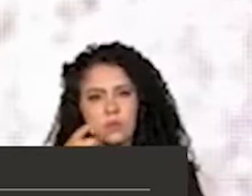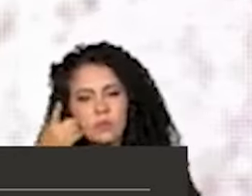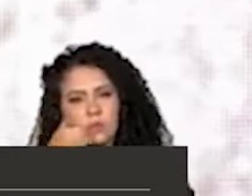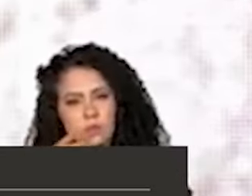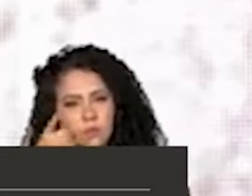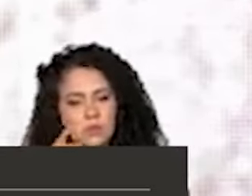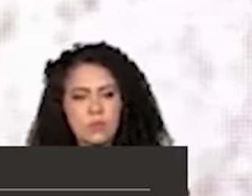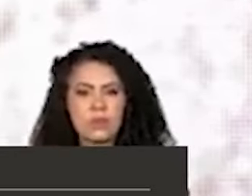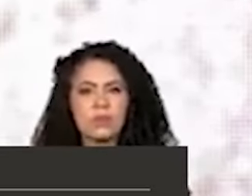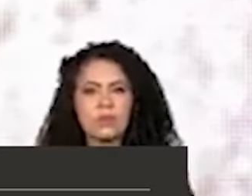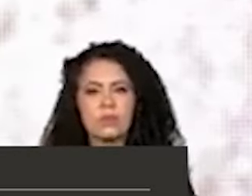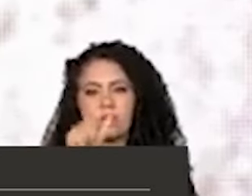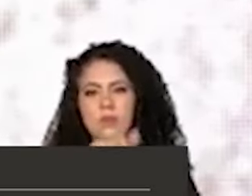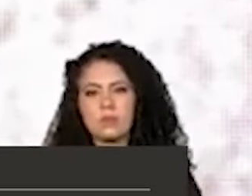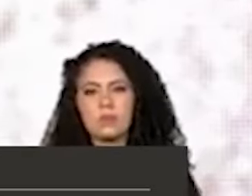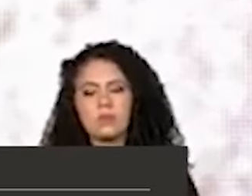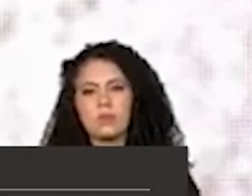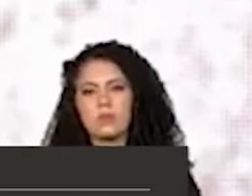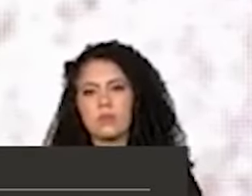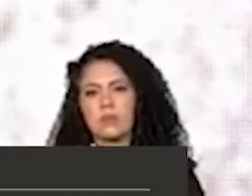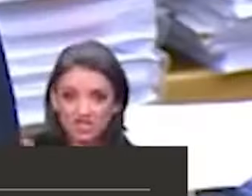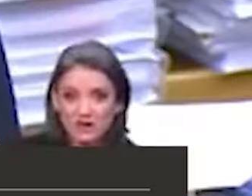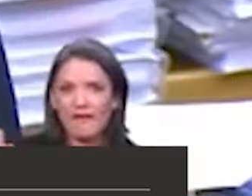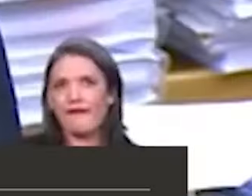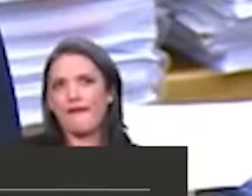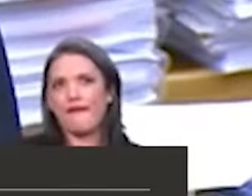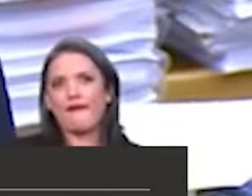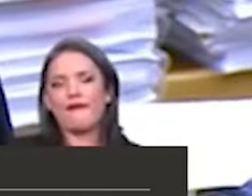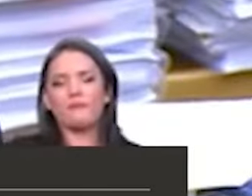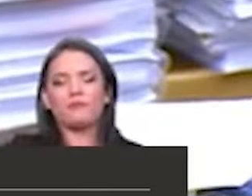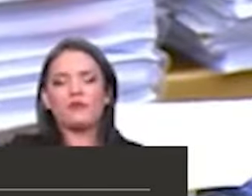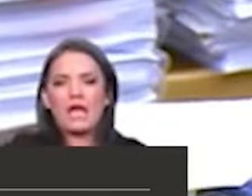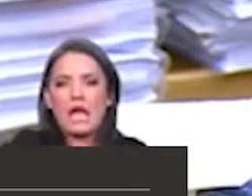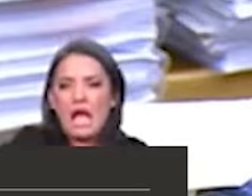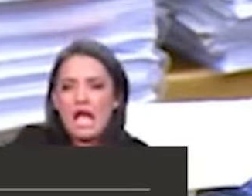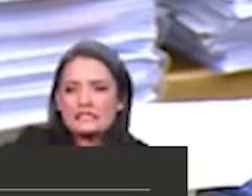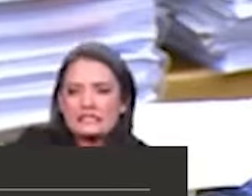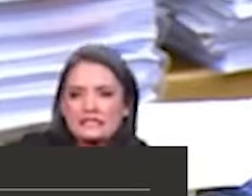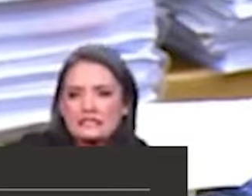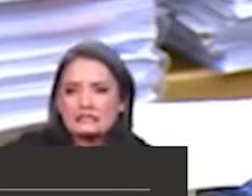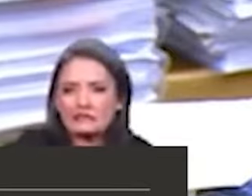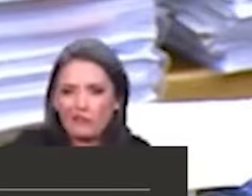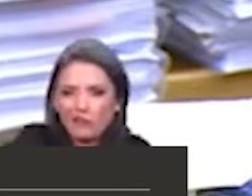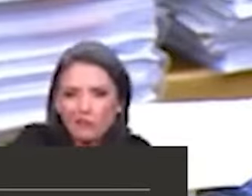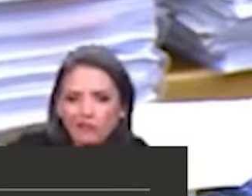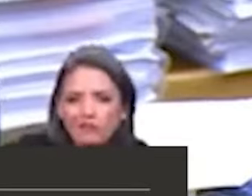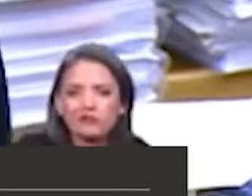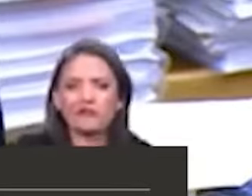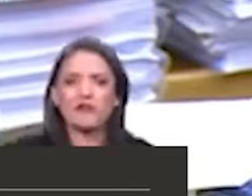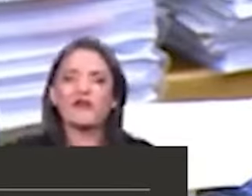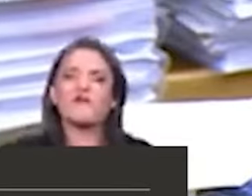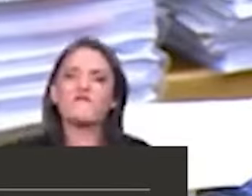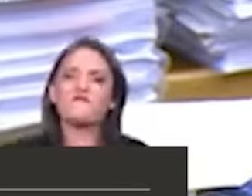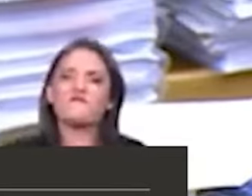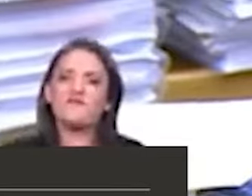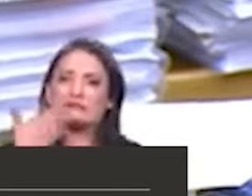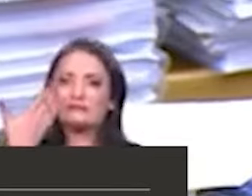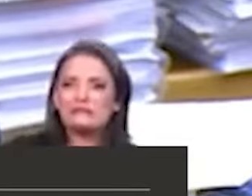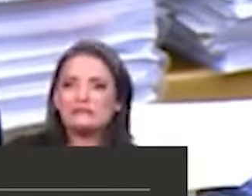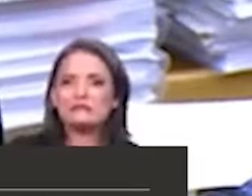impedia que os profissionais de saúde realizassem esse procedimento para interromper gest a com mais de 22